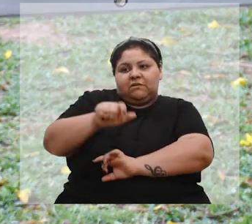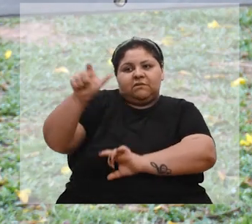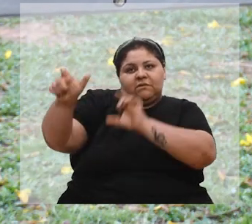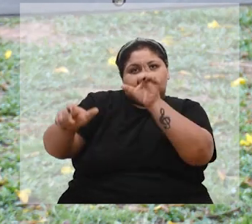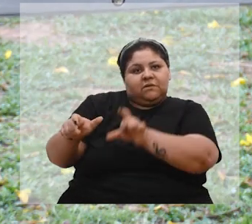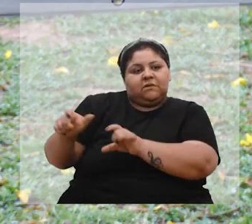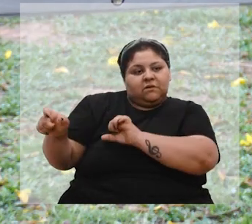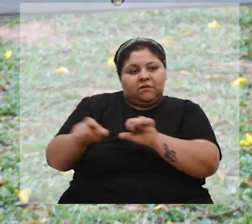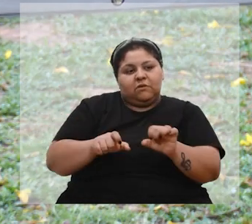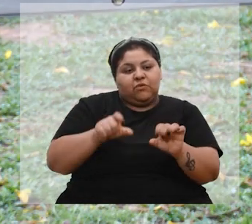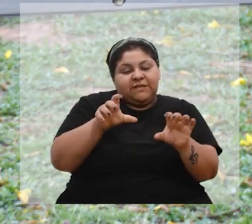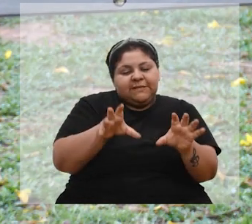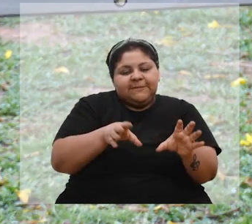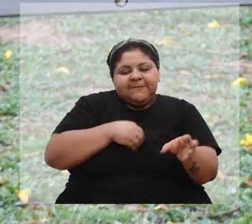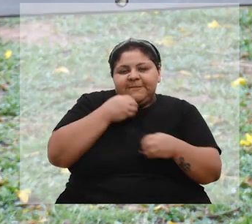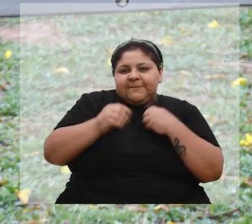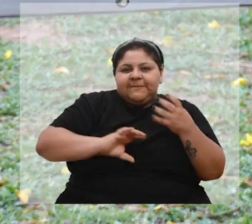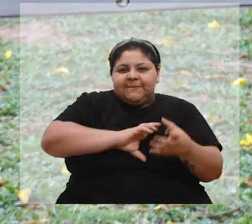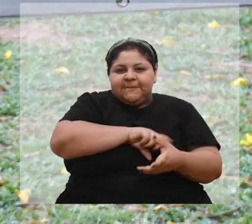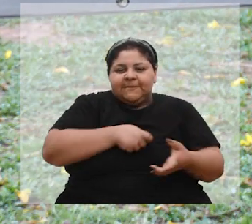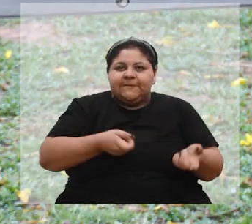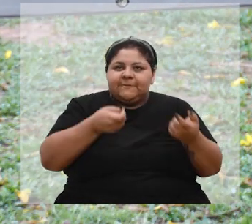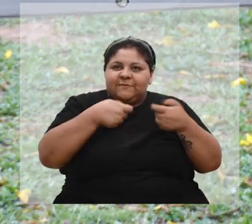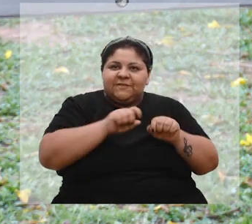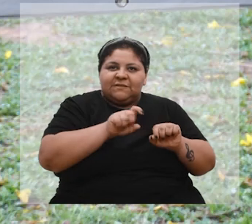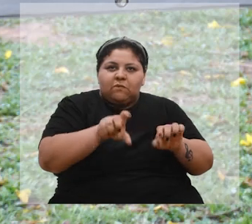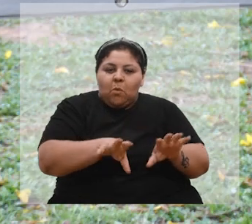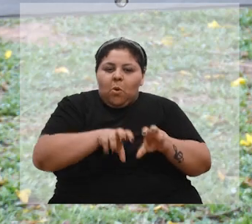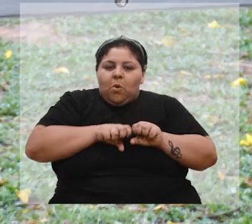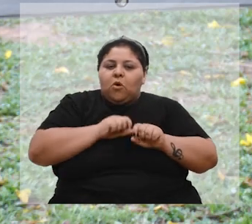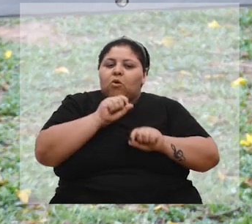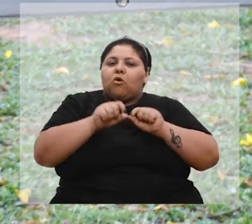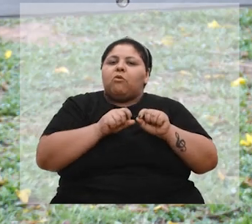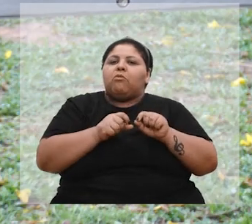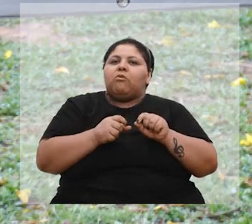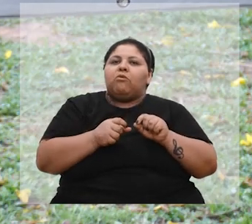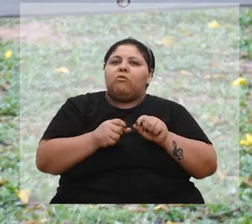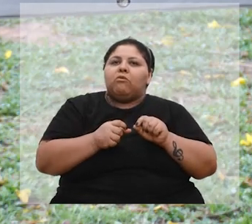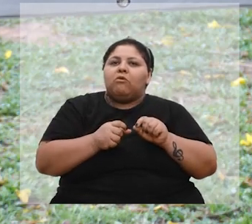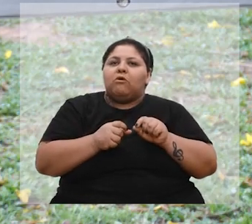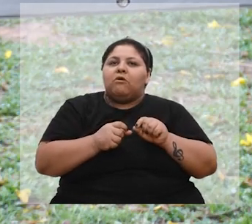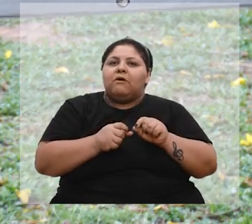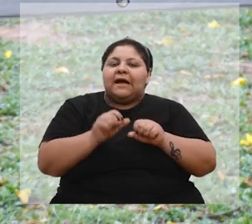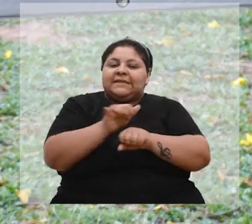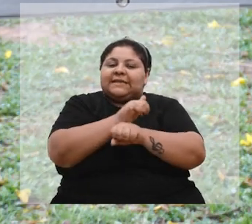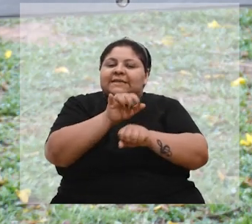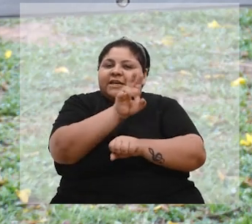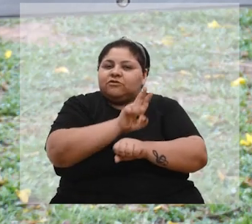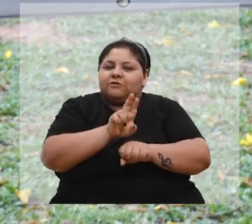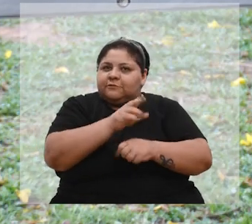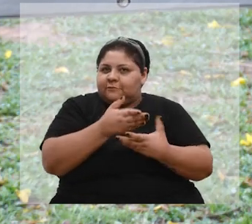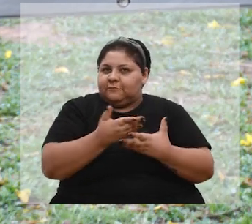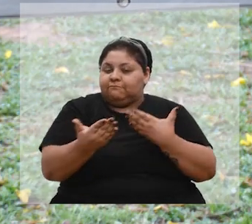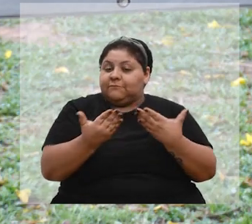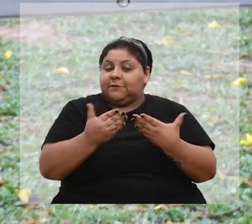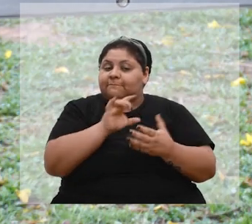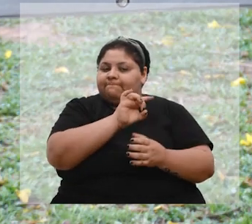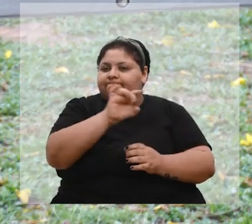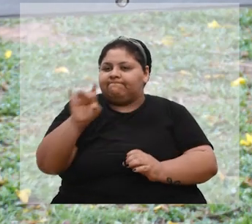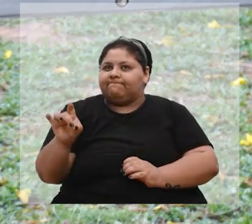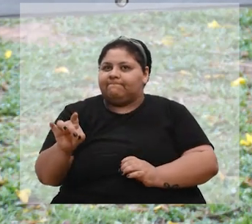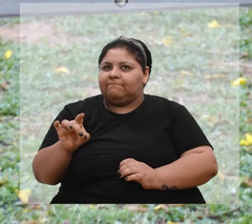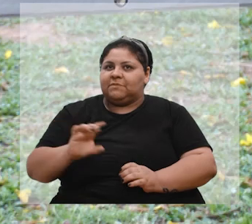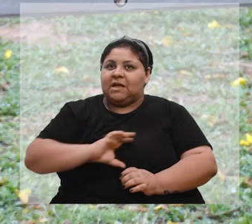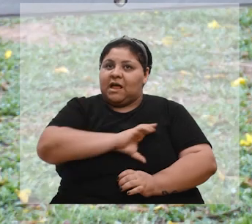outro. Mas para a gente poder se sentir amado, a gente precisa não se sentir invadido. Qual a medida disso? Depende de cada um. Só que no